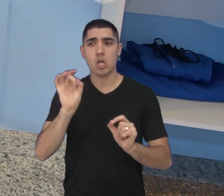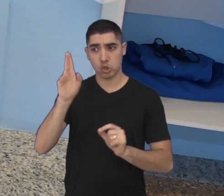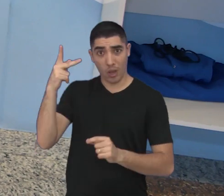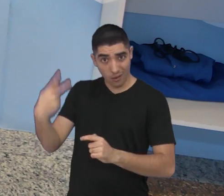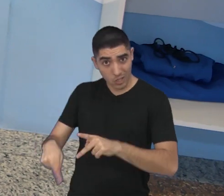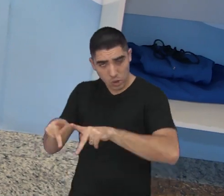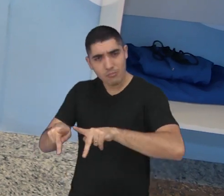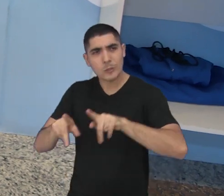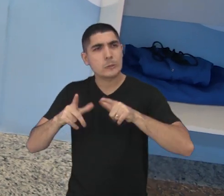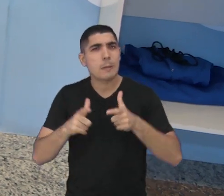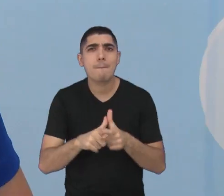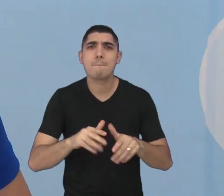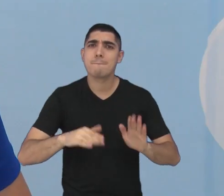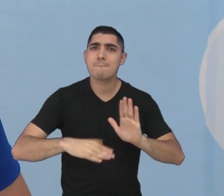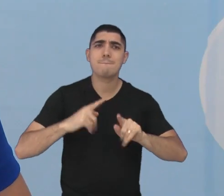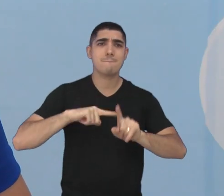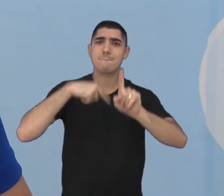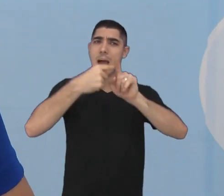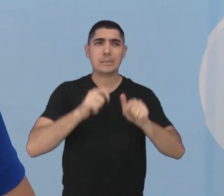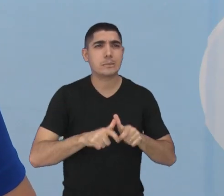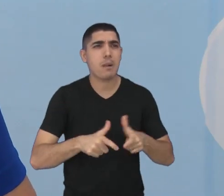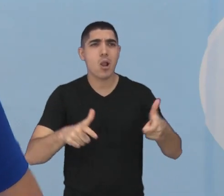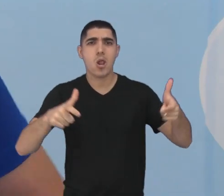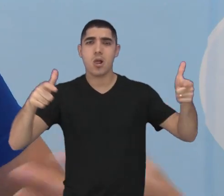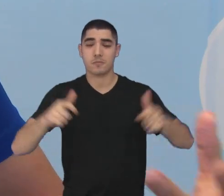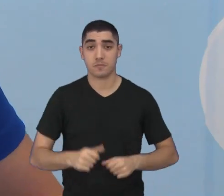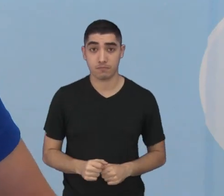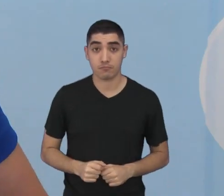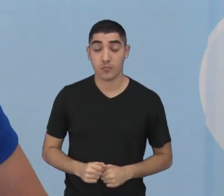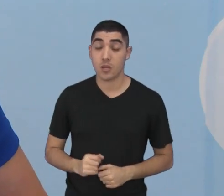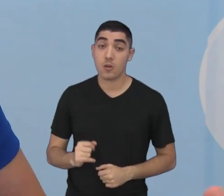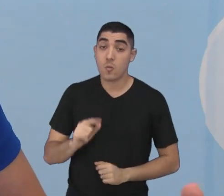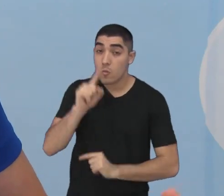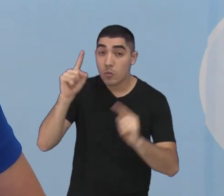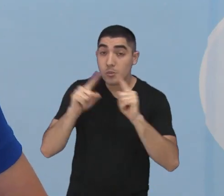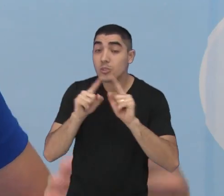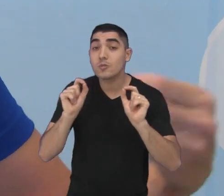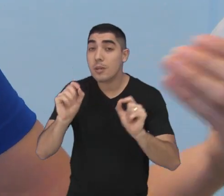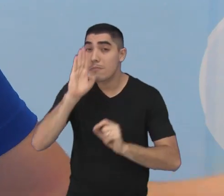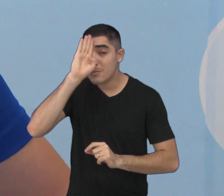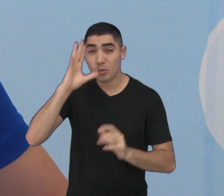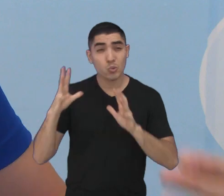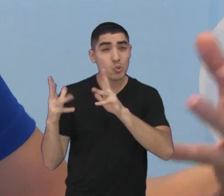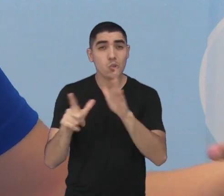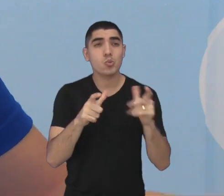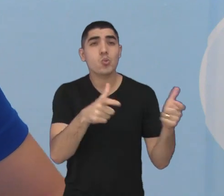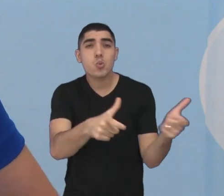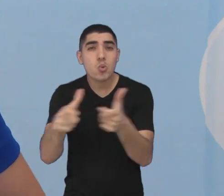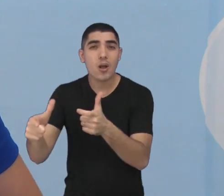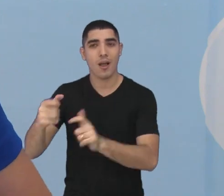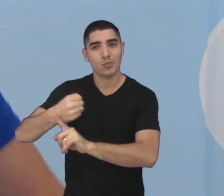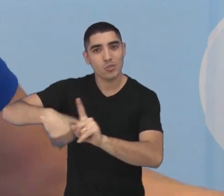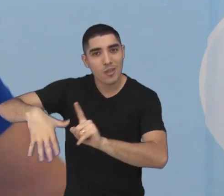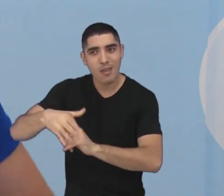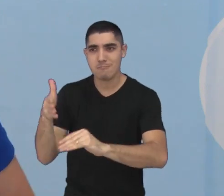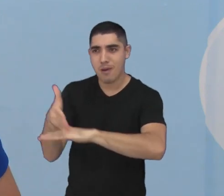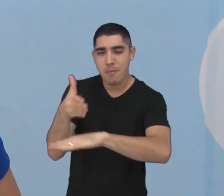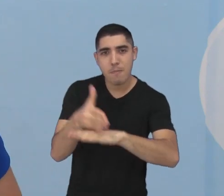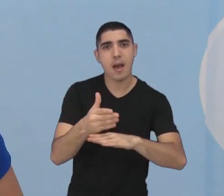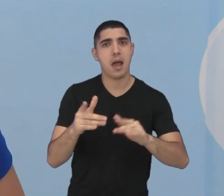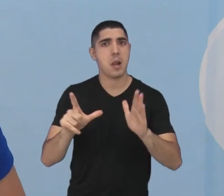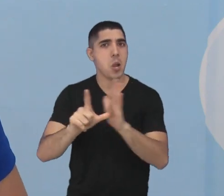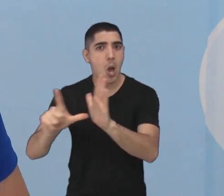incluir cada vez mais. O ideal é que, na grande parte dos ambientes sociais e comerciais, que isso